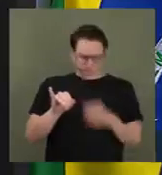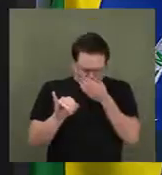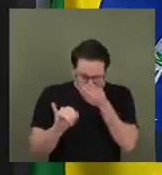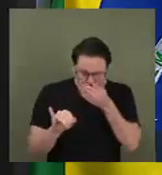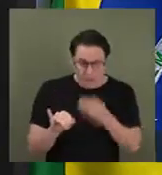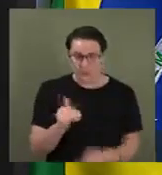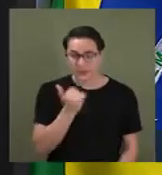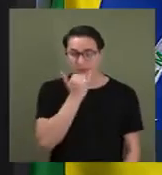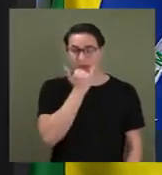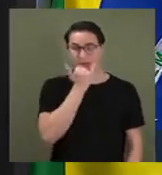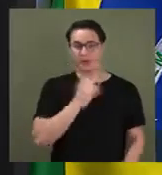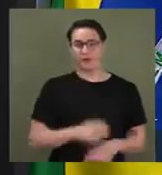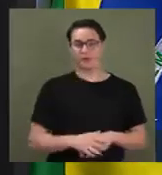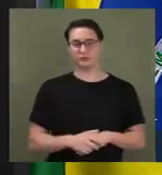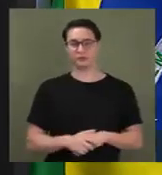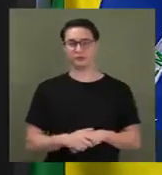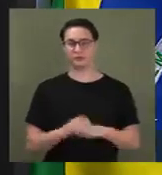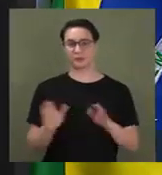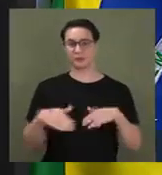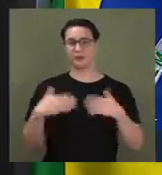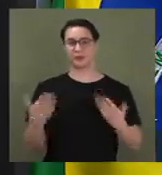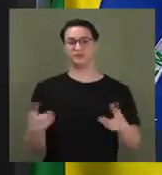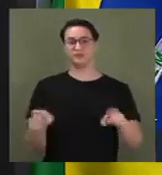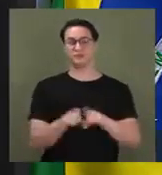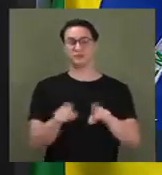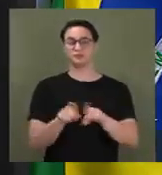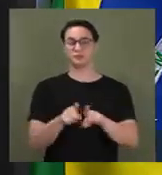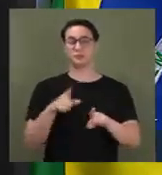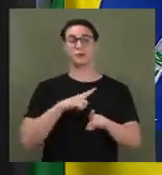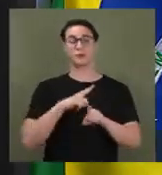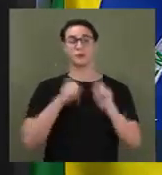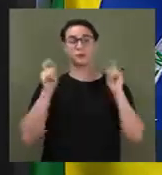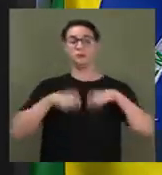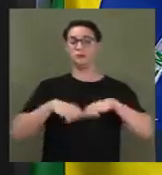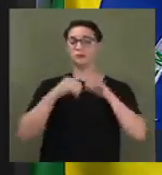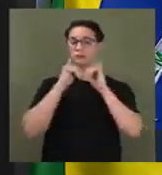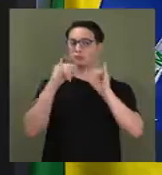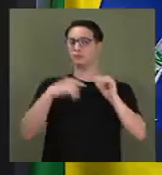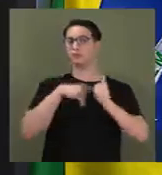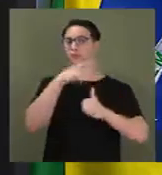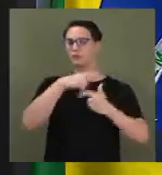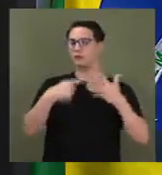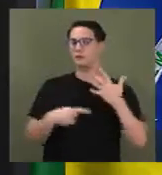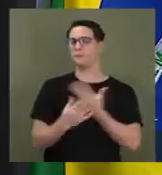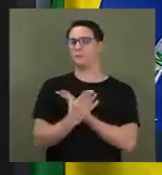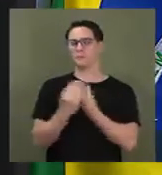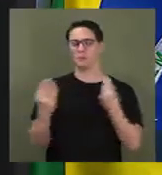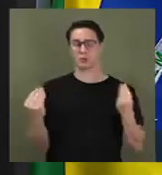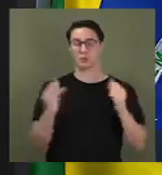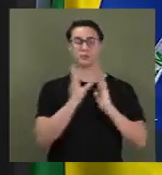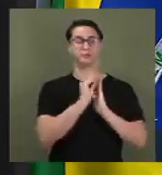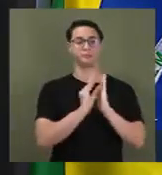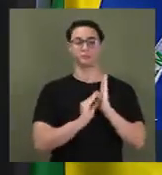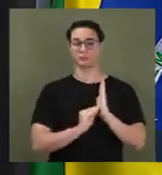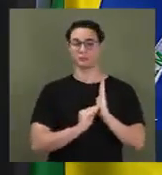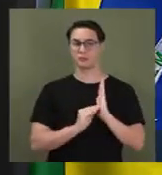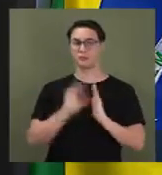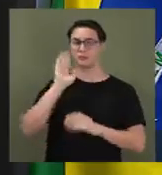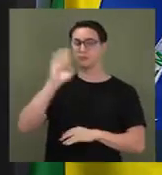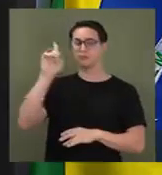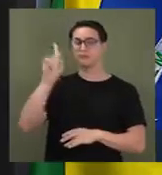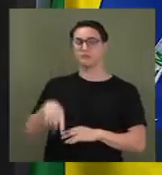novembro. Enfim, foram, eu poderia dizer, dezenas de matérias, presidente, e